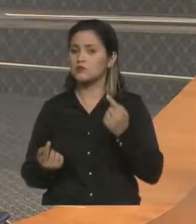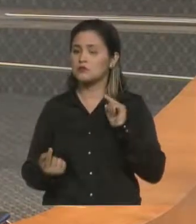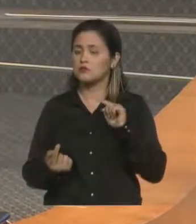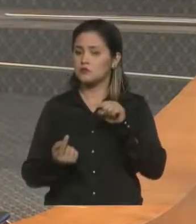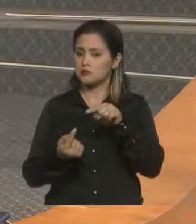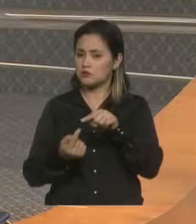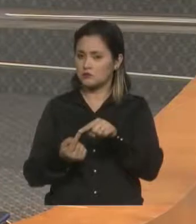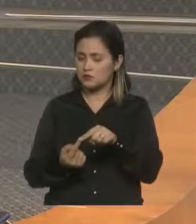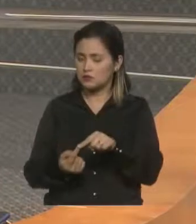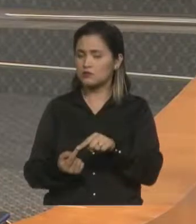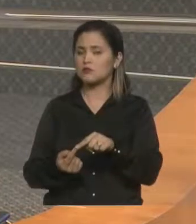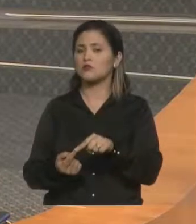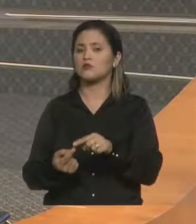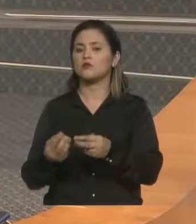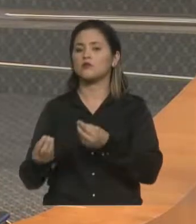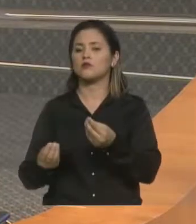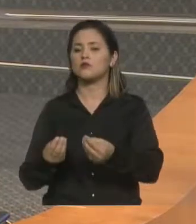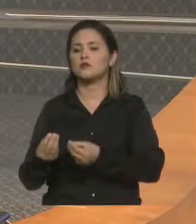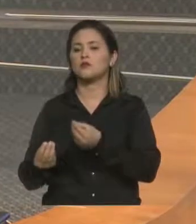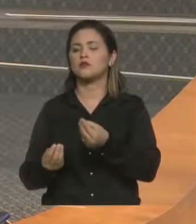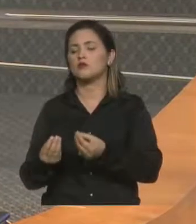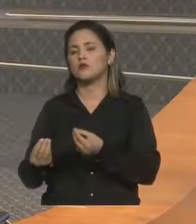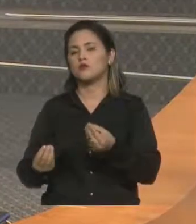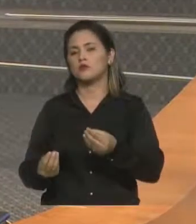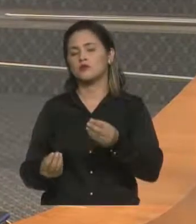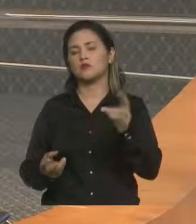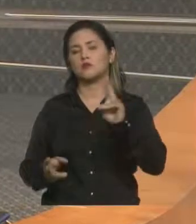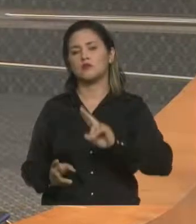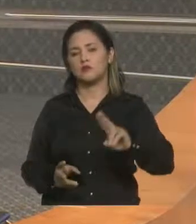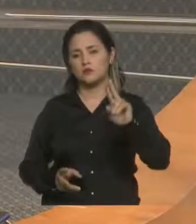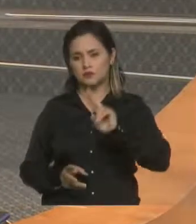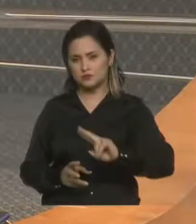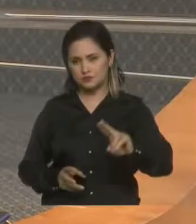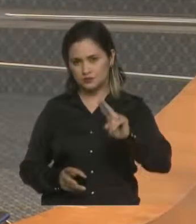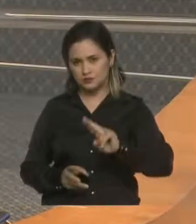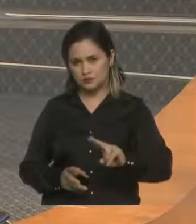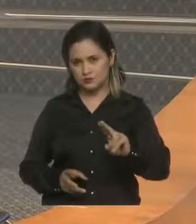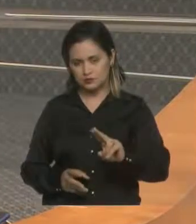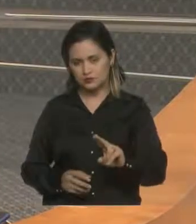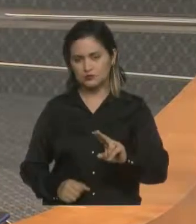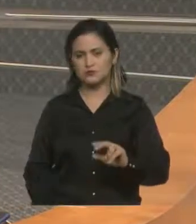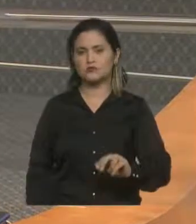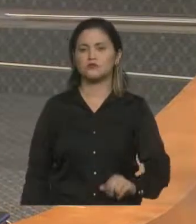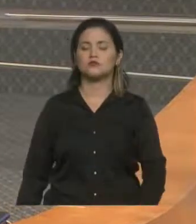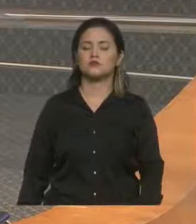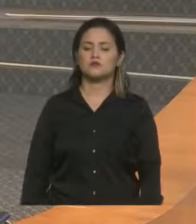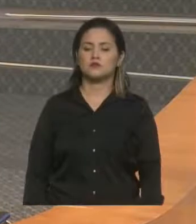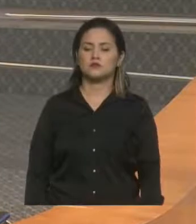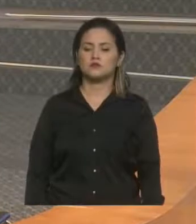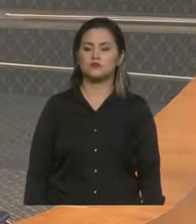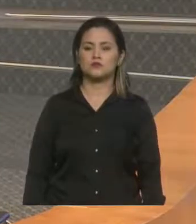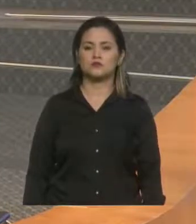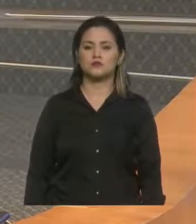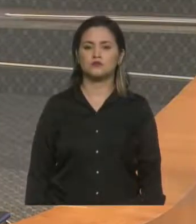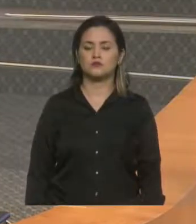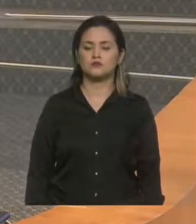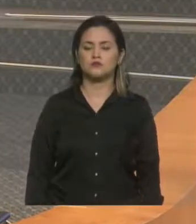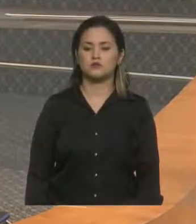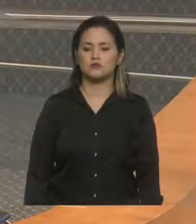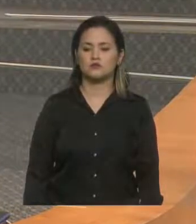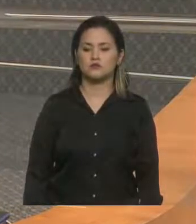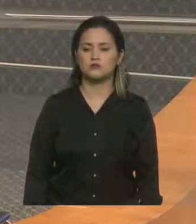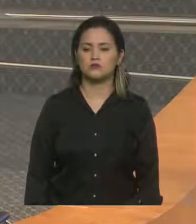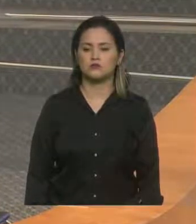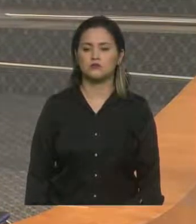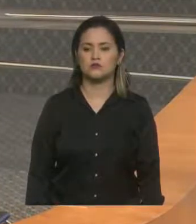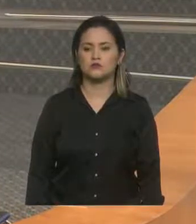dele tem sido malversada dentro aí do que a gente tem de um regramento e de um programa de investimento em saúde.